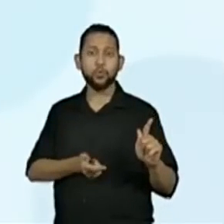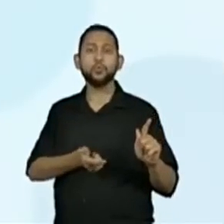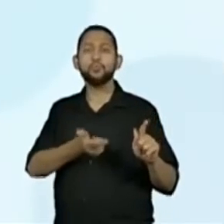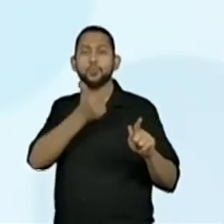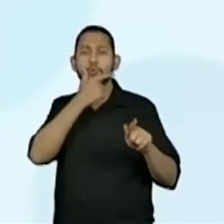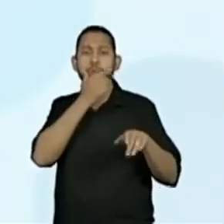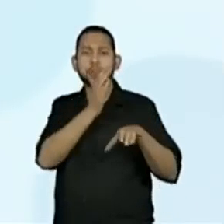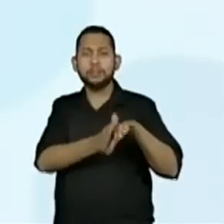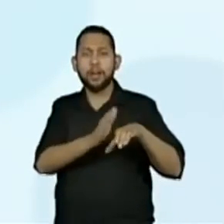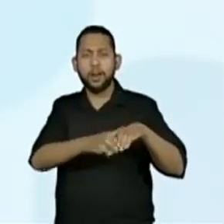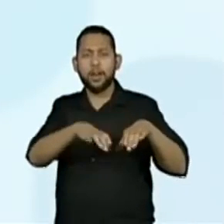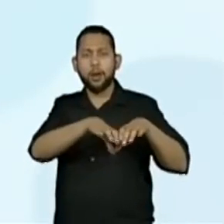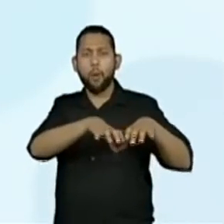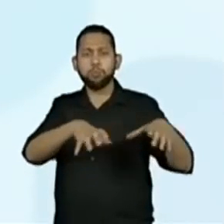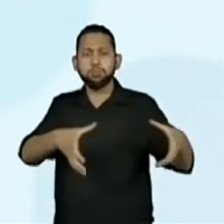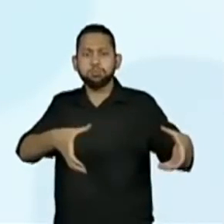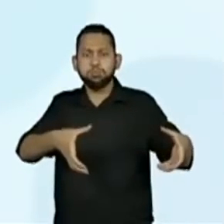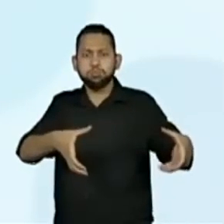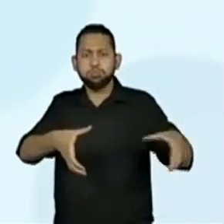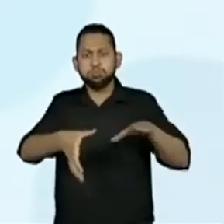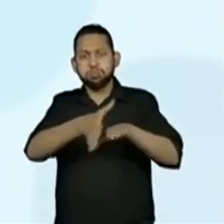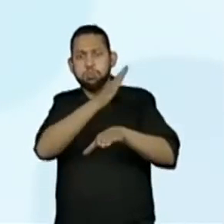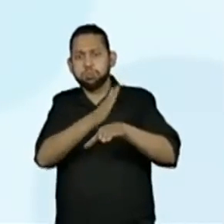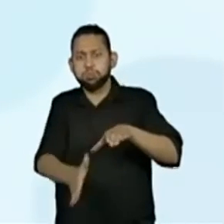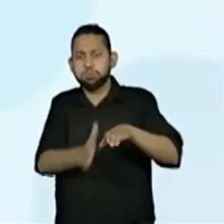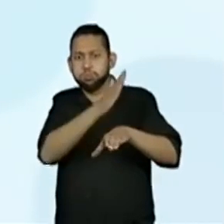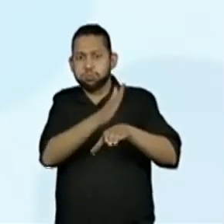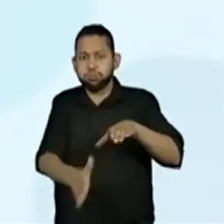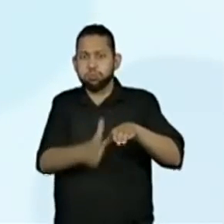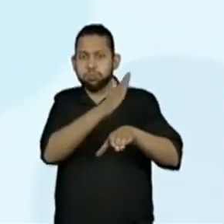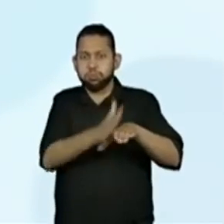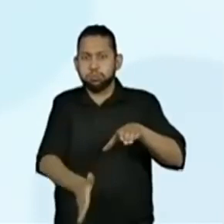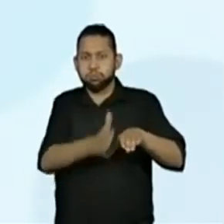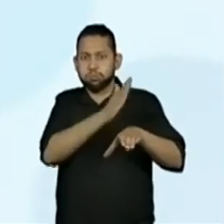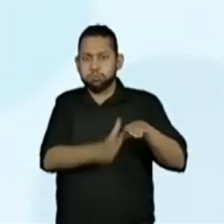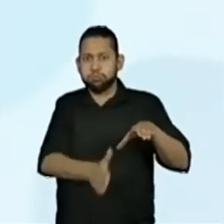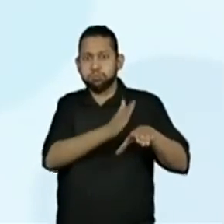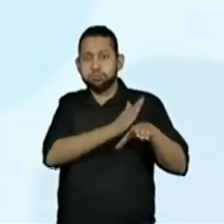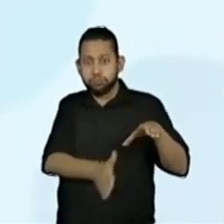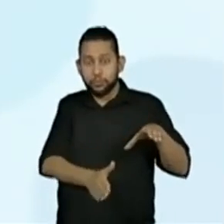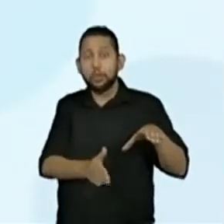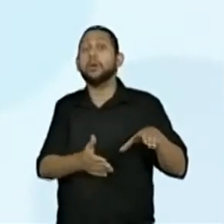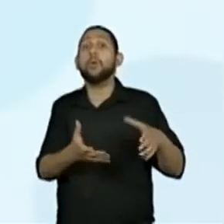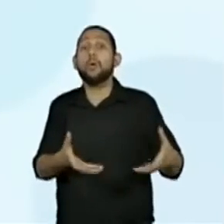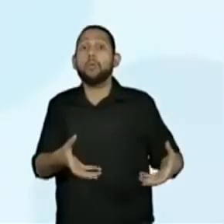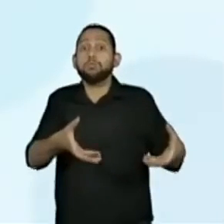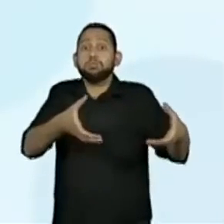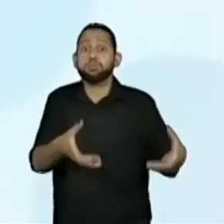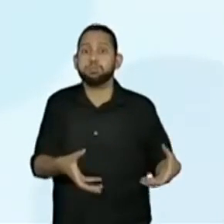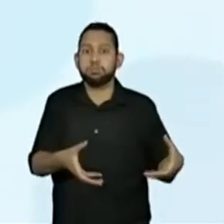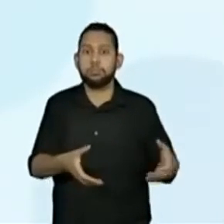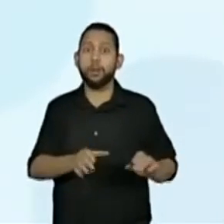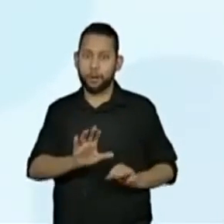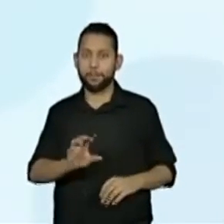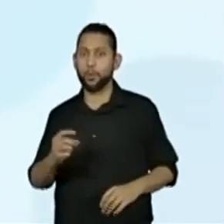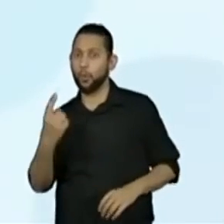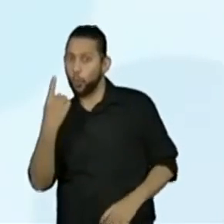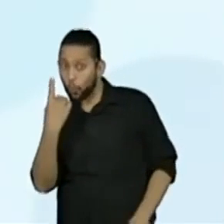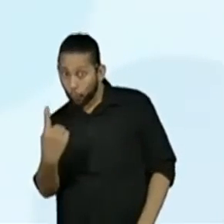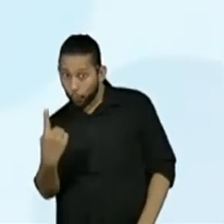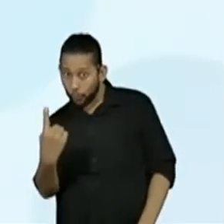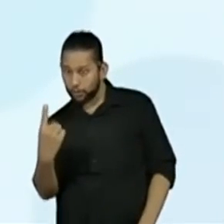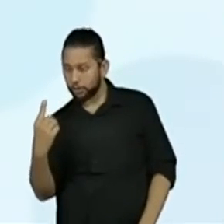custa a peça de mussarela né porque aqui eu falo que 1kg custa 32